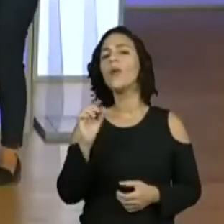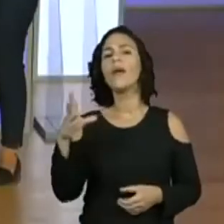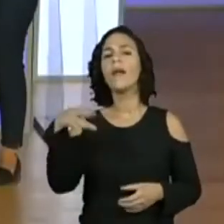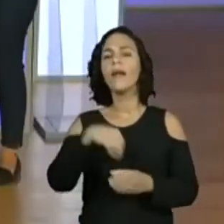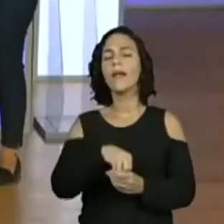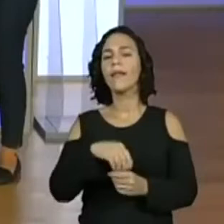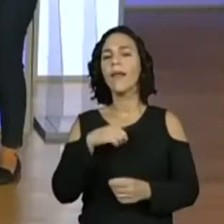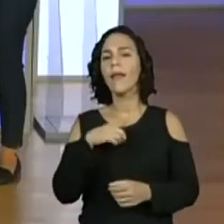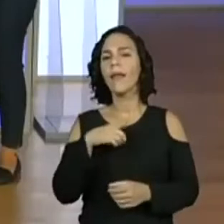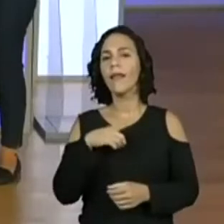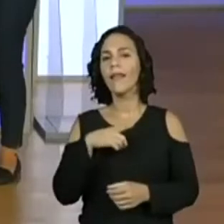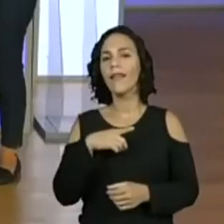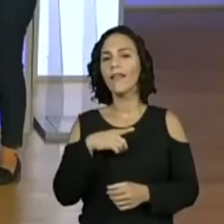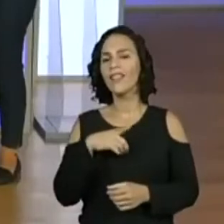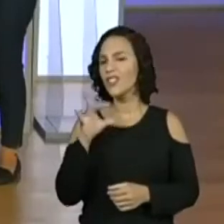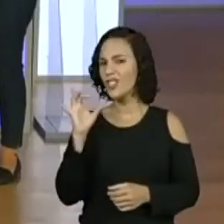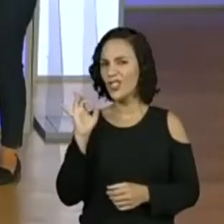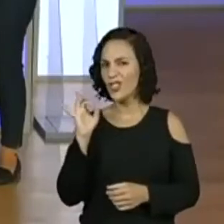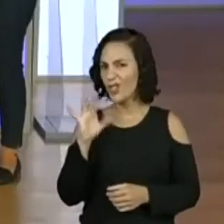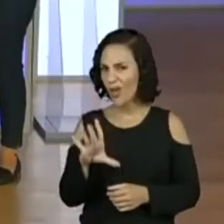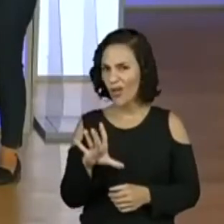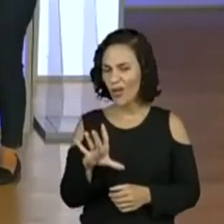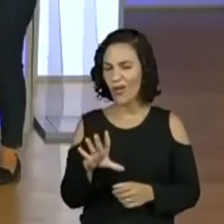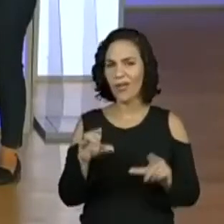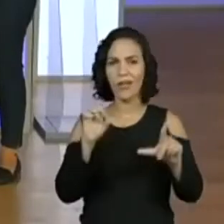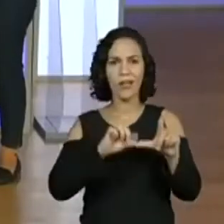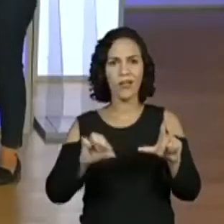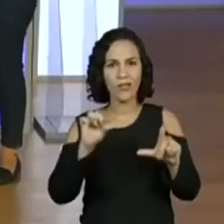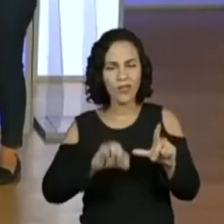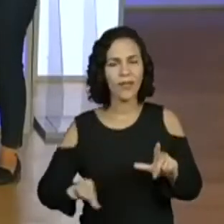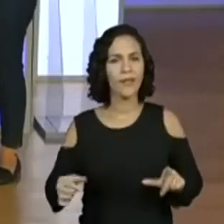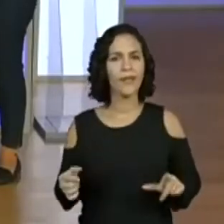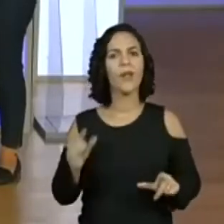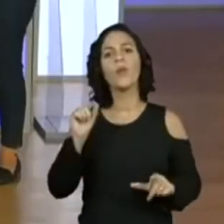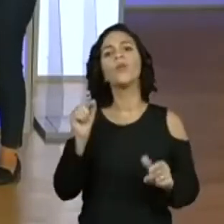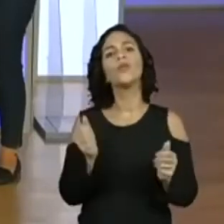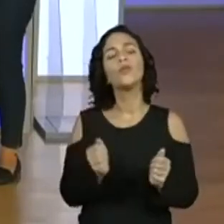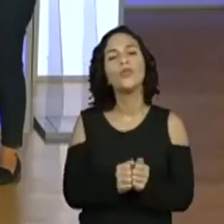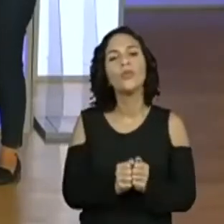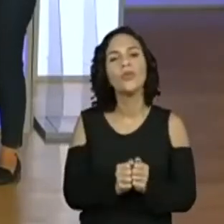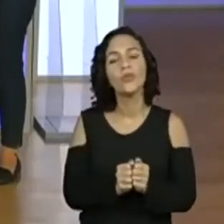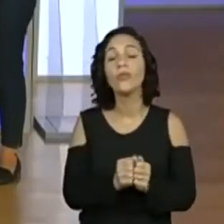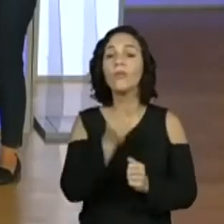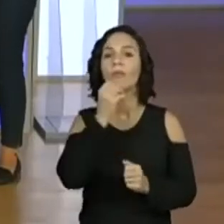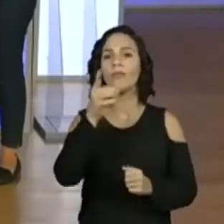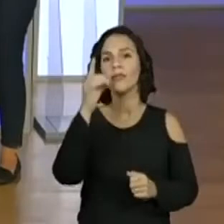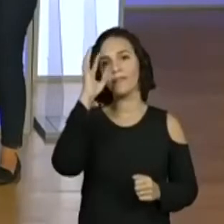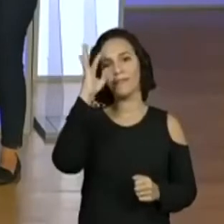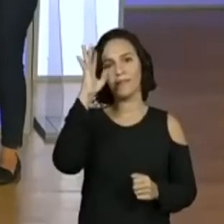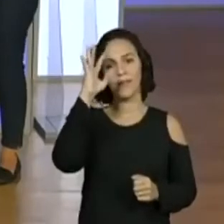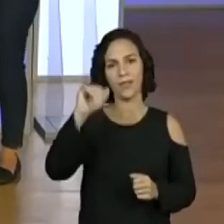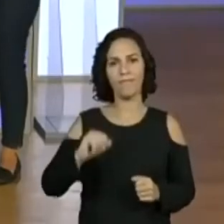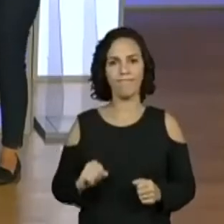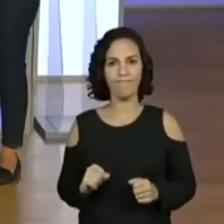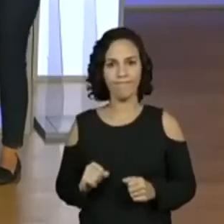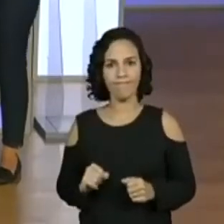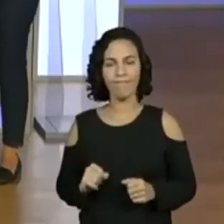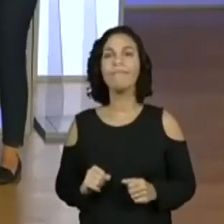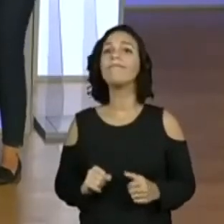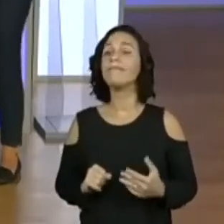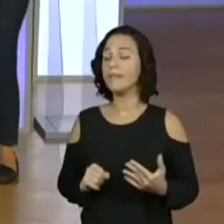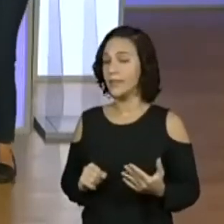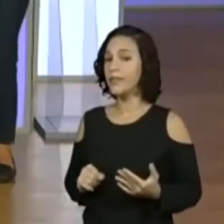legenda? Só que a legenda, será que tem alguma coisa que vem junto? Vale a pena fazer eles pensarem agora. Olha só, você falou